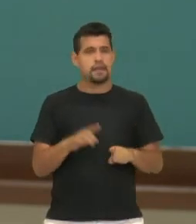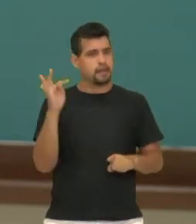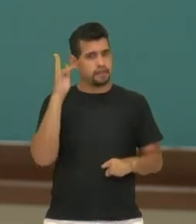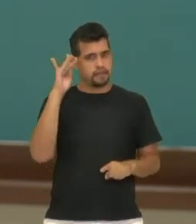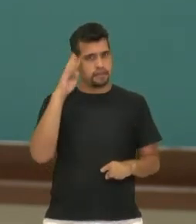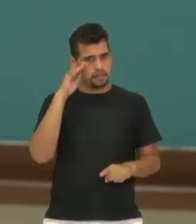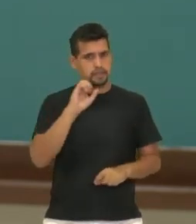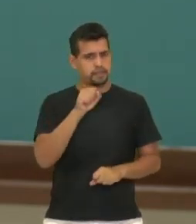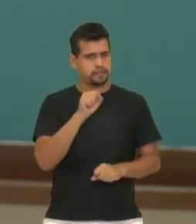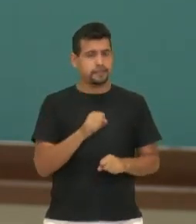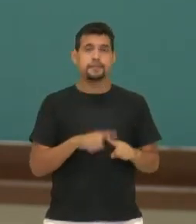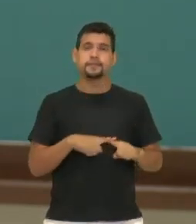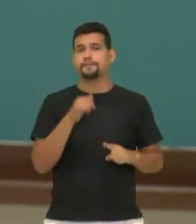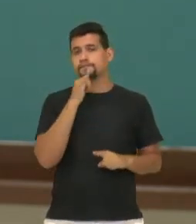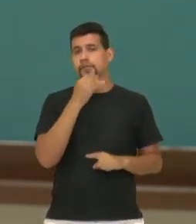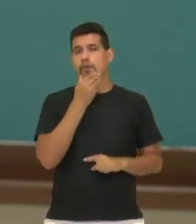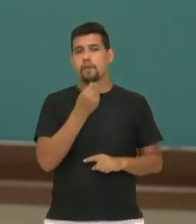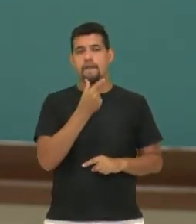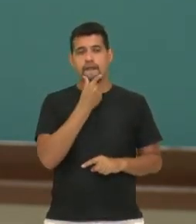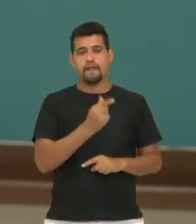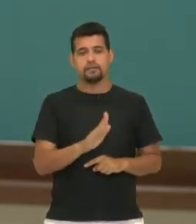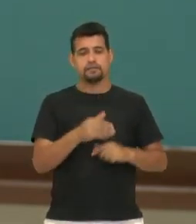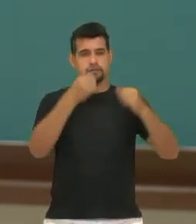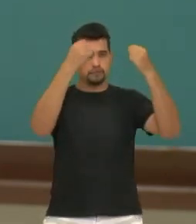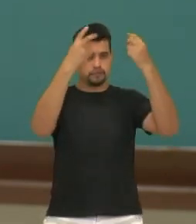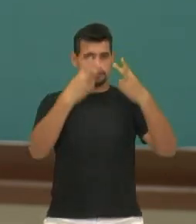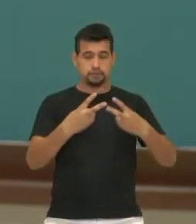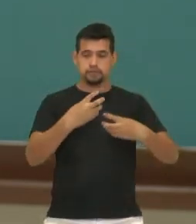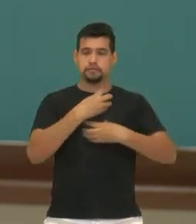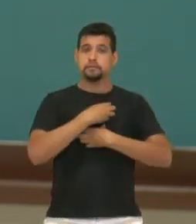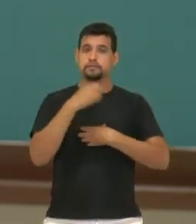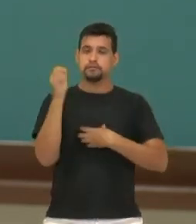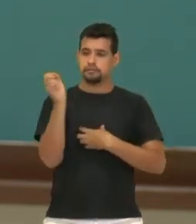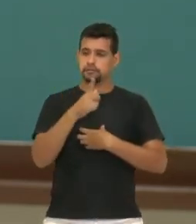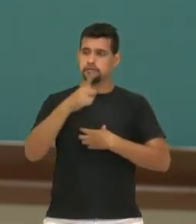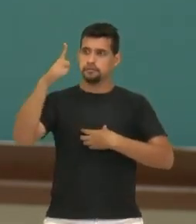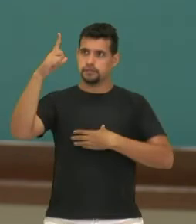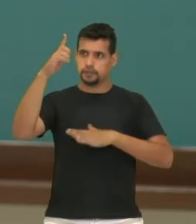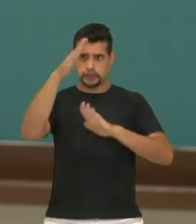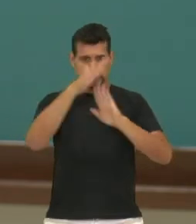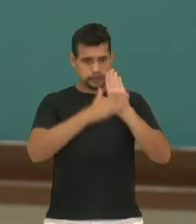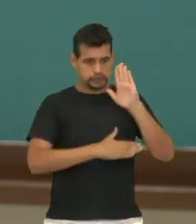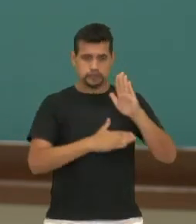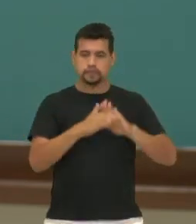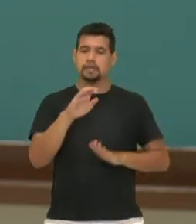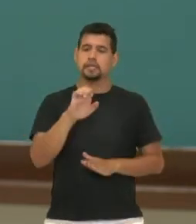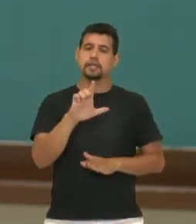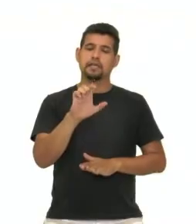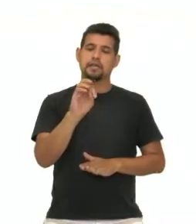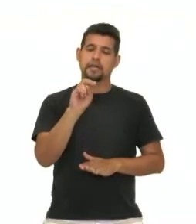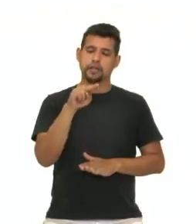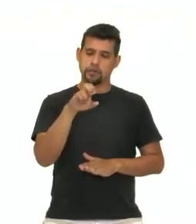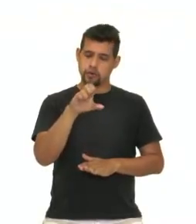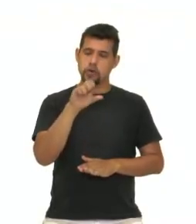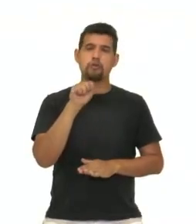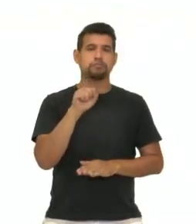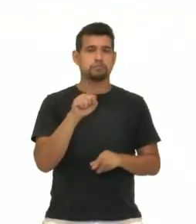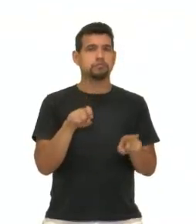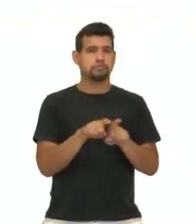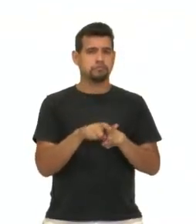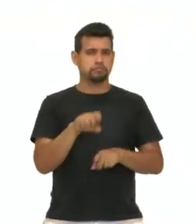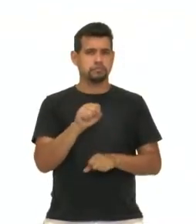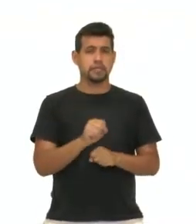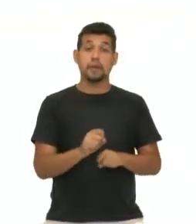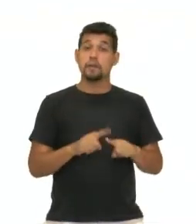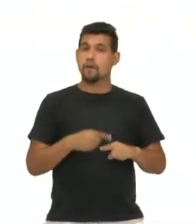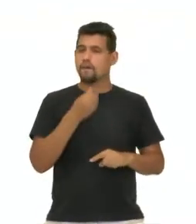dele. E Einstein estava explicando o fato da luz arrancar elétrons, e é o fenômeno chamado efeito fotoelétrico,